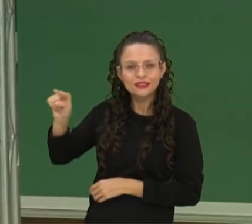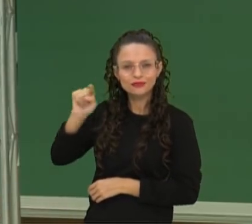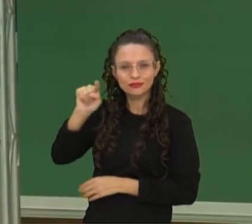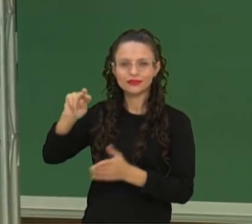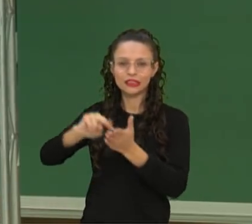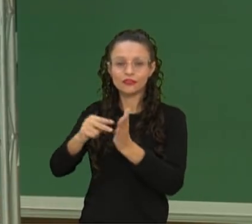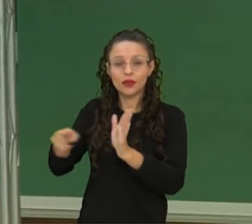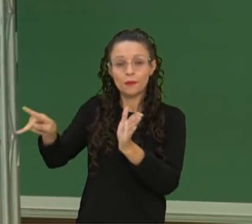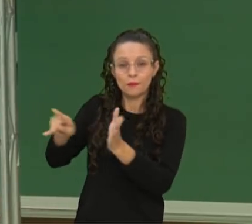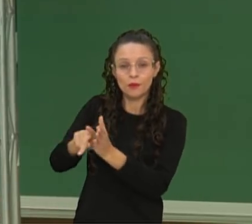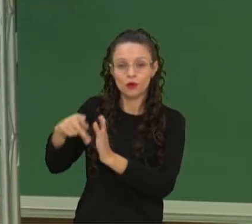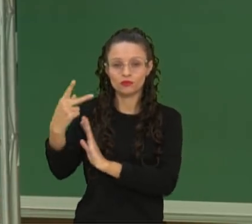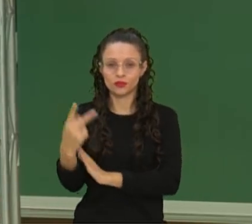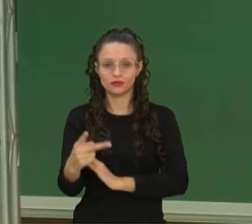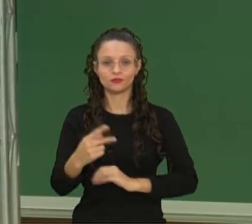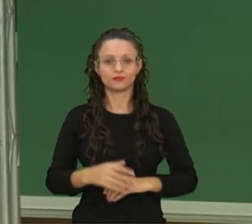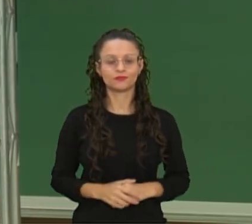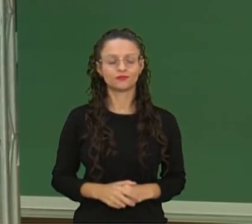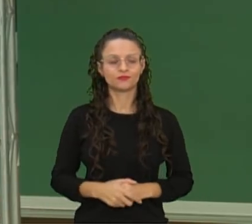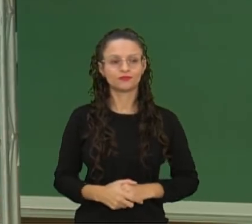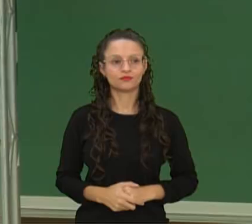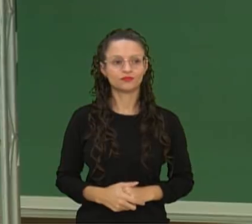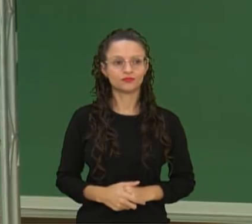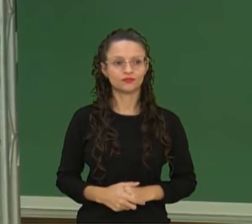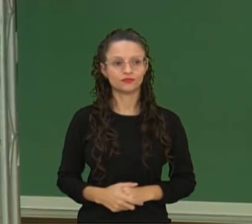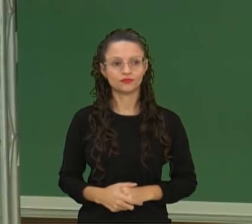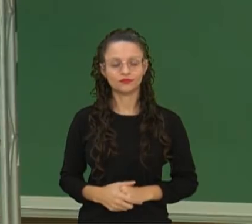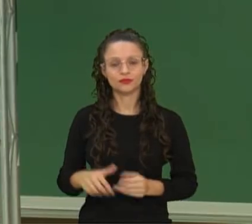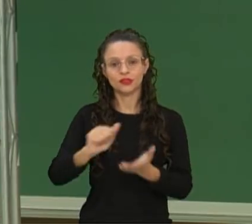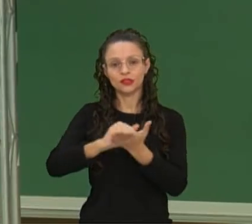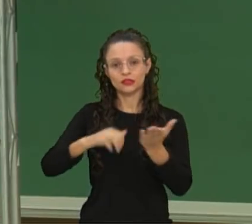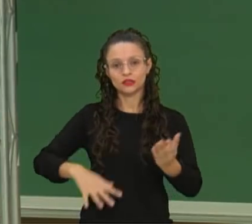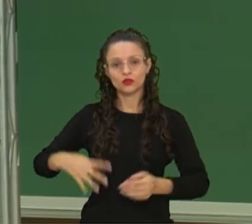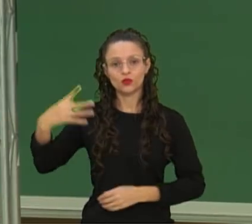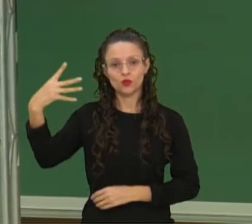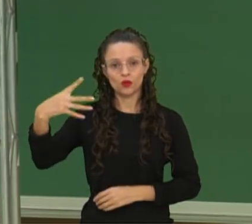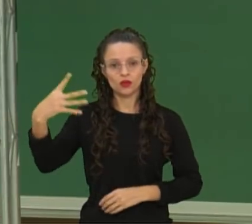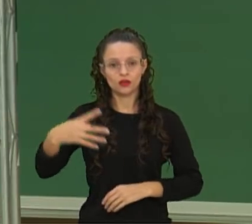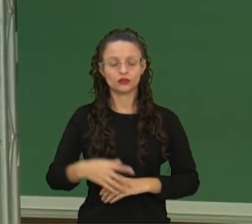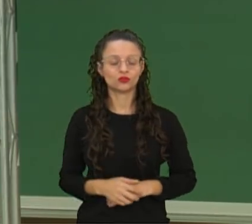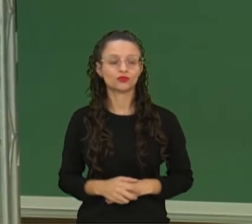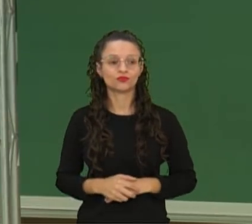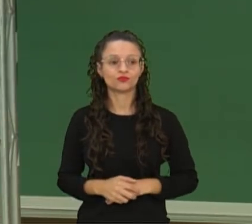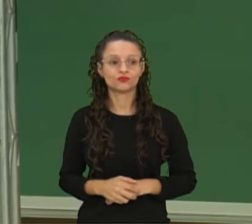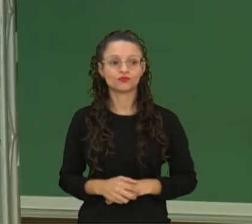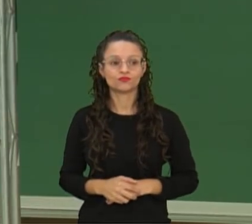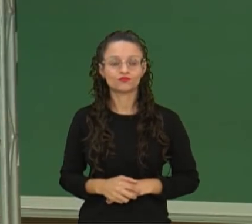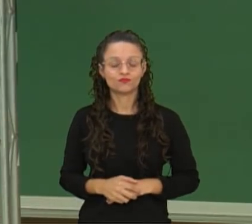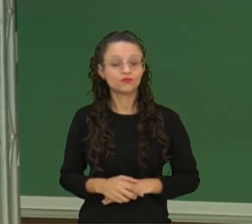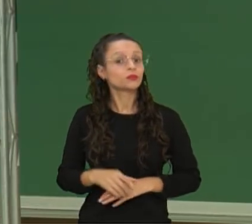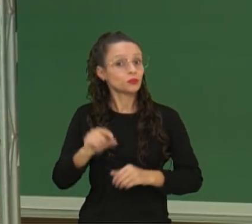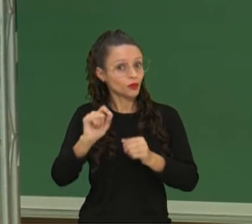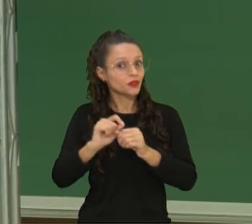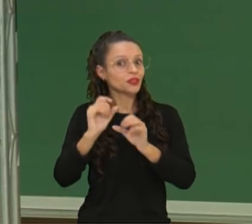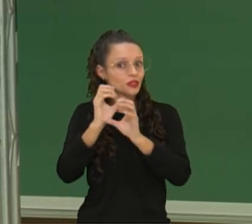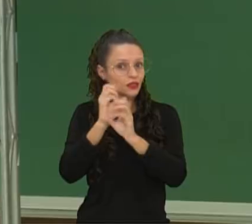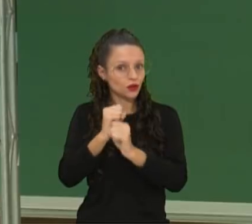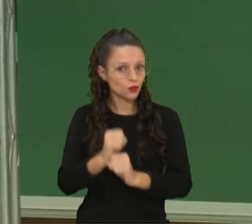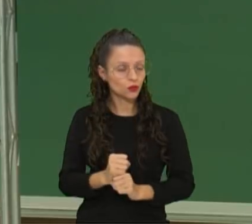estamos utilizando aqui. E aí eu tenho o exercício 4, né, que é justamente para fazer esse